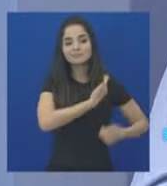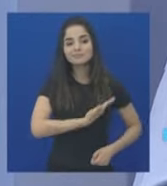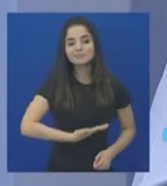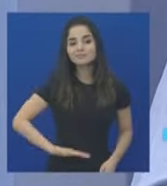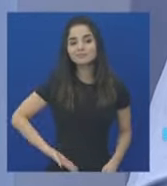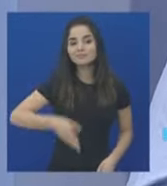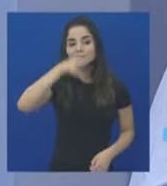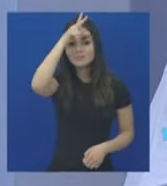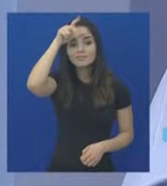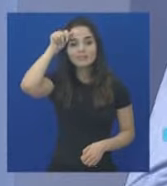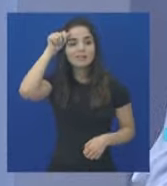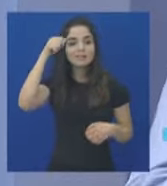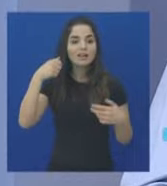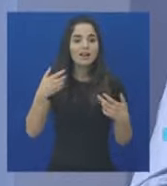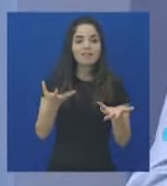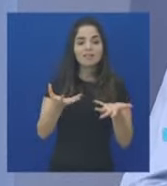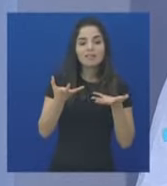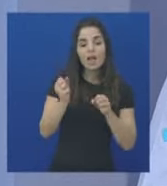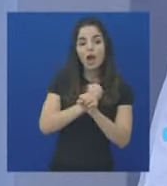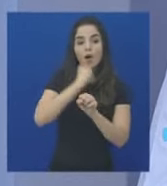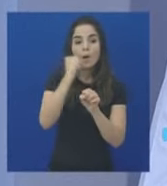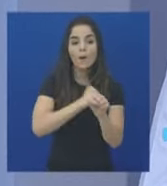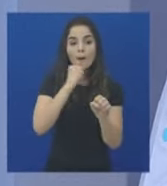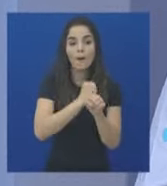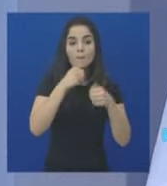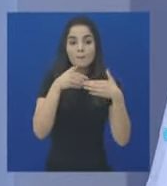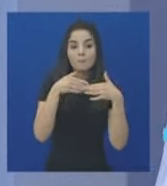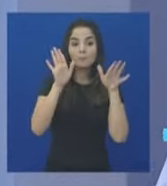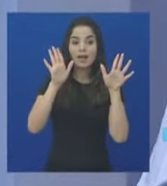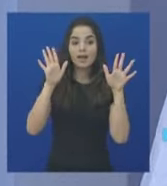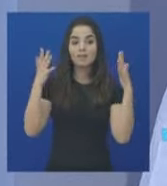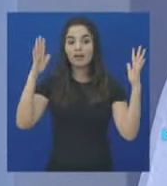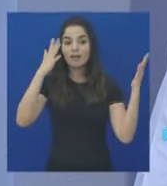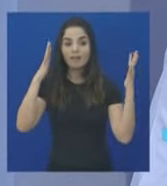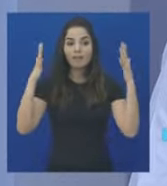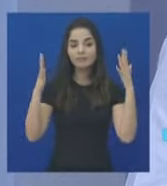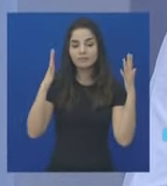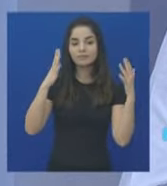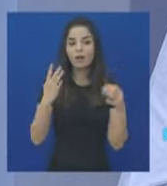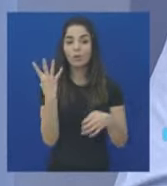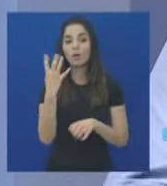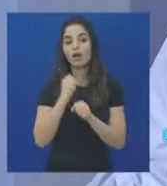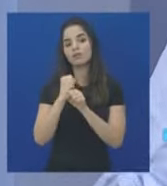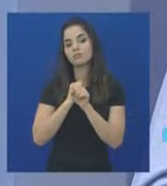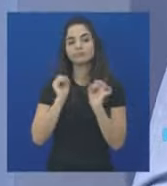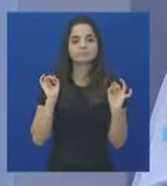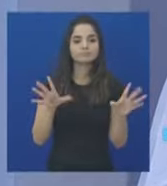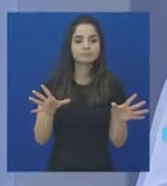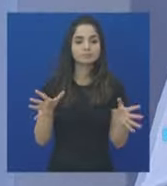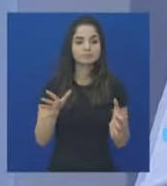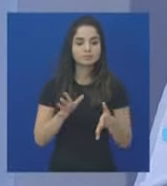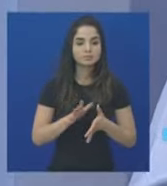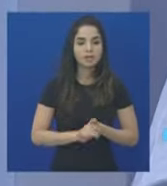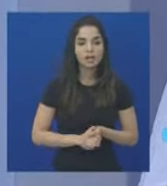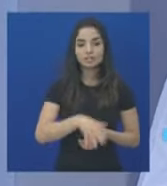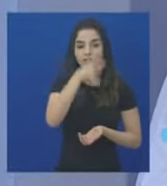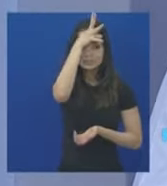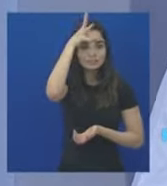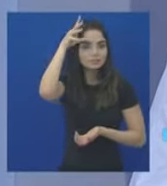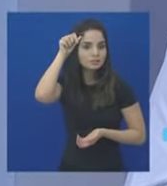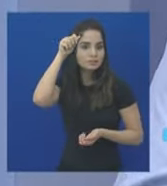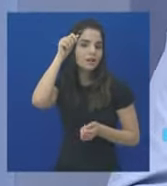querem fazer obras que possam inaugurar durante o seu período de gestão, durante os seus quatro anos. E dizem, tiram da cabeça deles